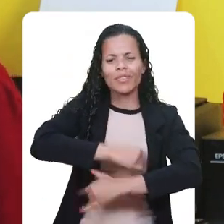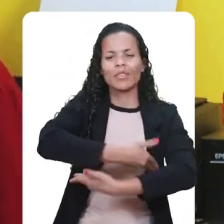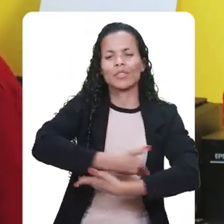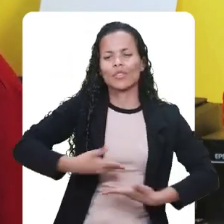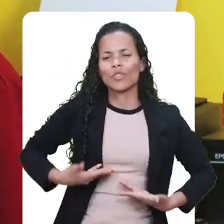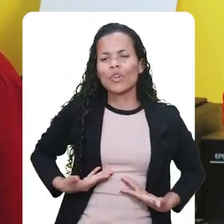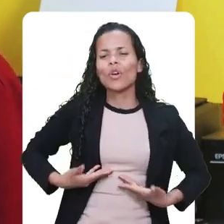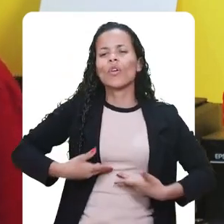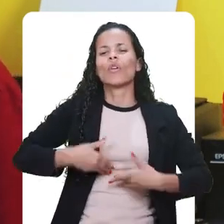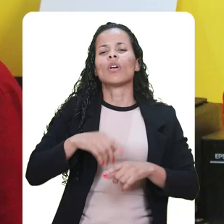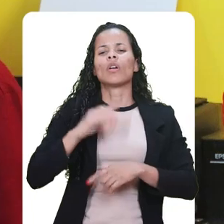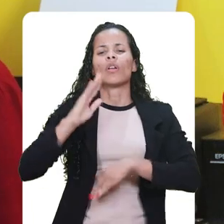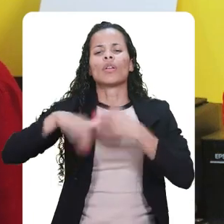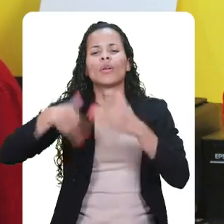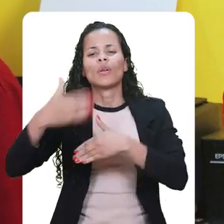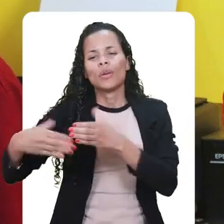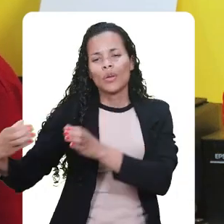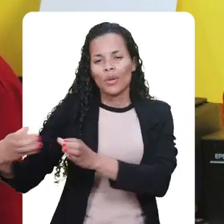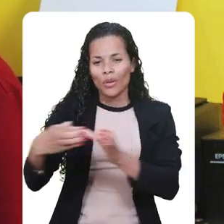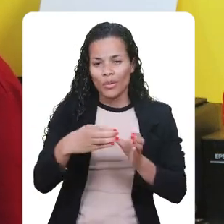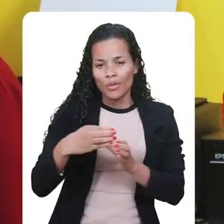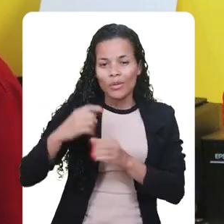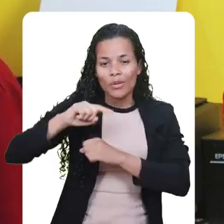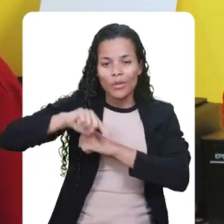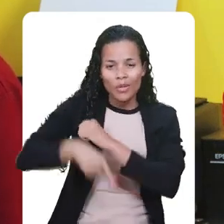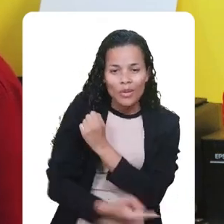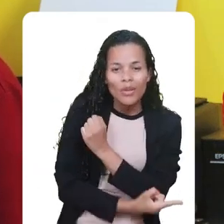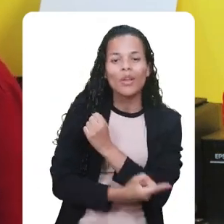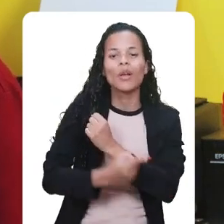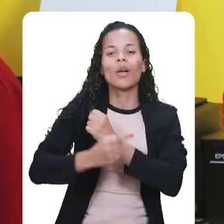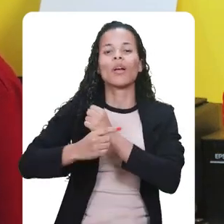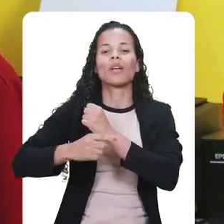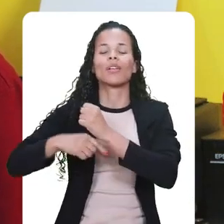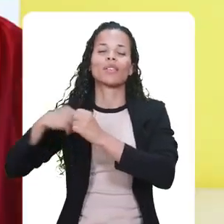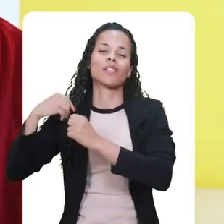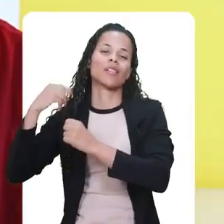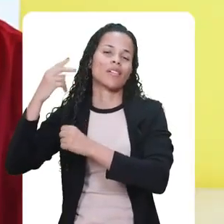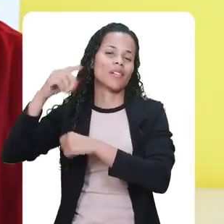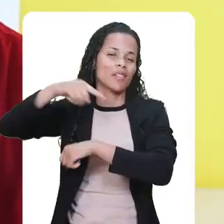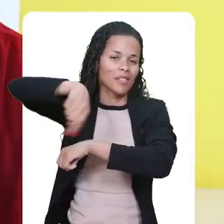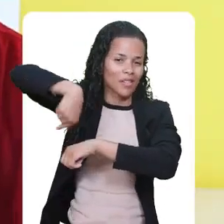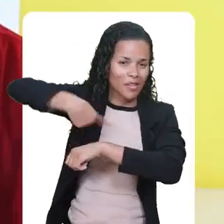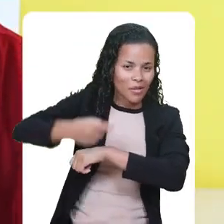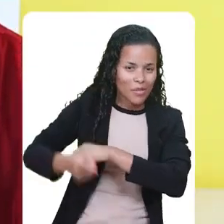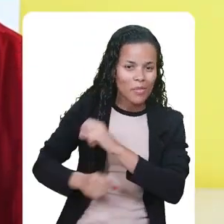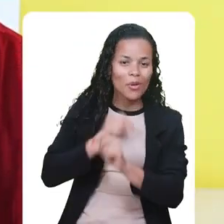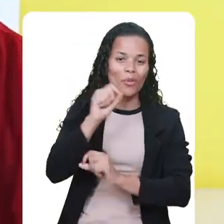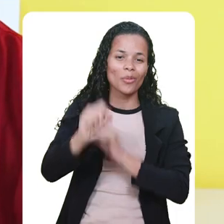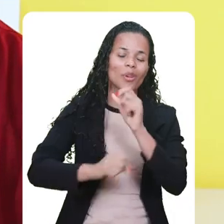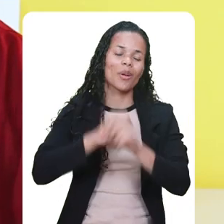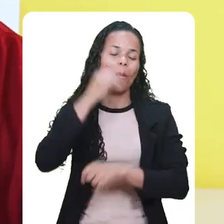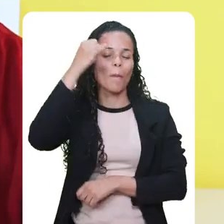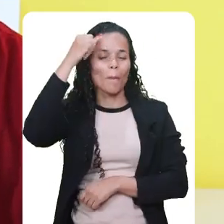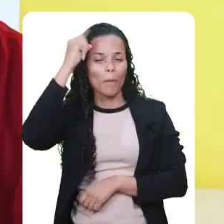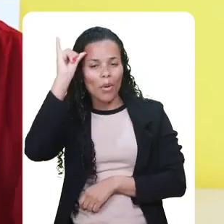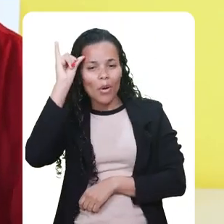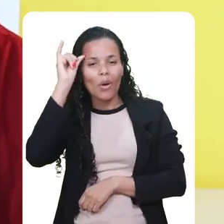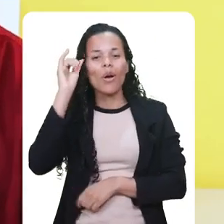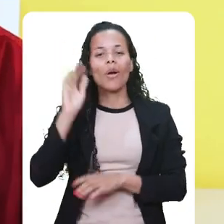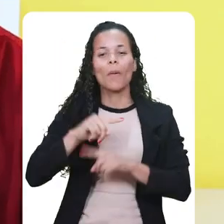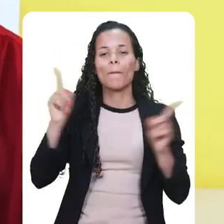pelos grupos, ultrapassando essas barreiras do tempo, não é? Fez com que o boi hoje fosse